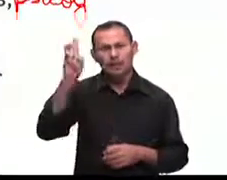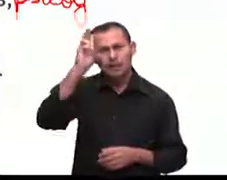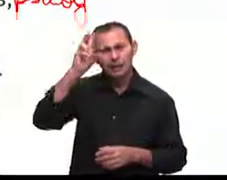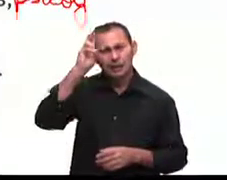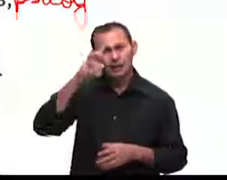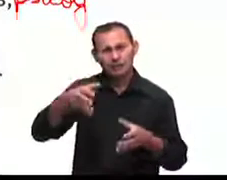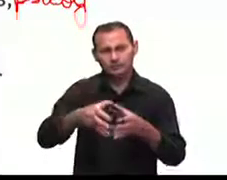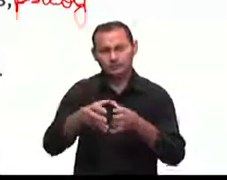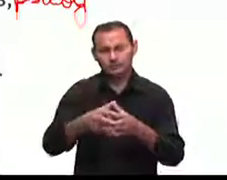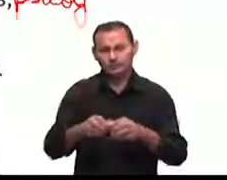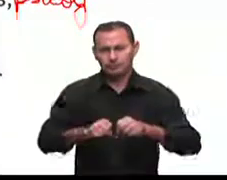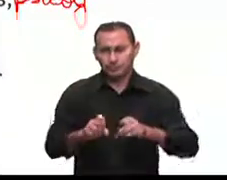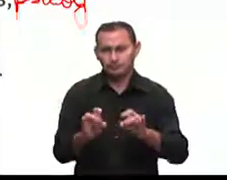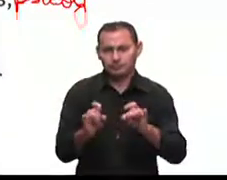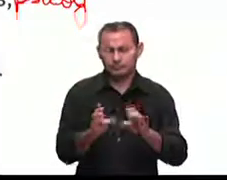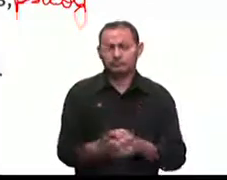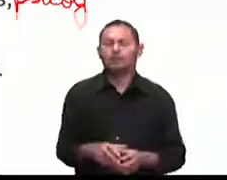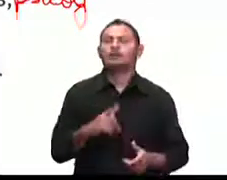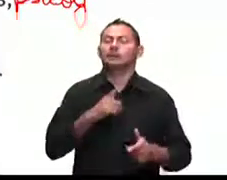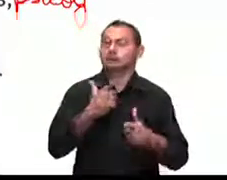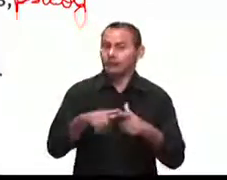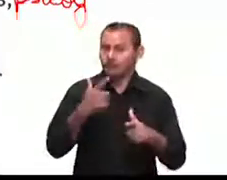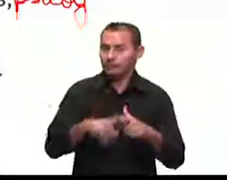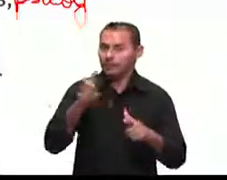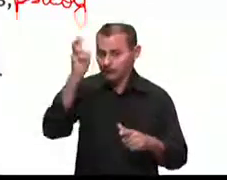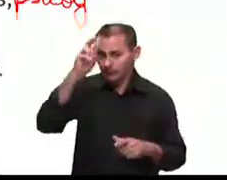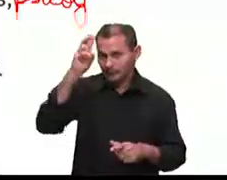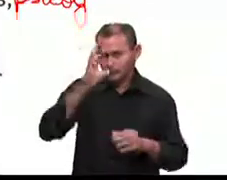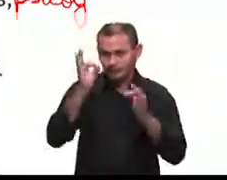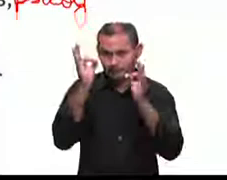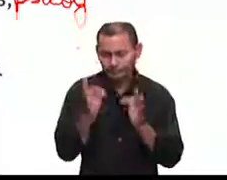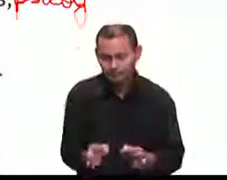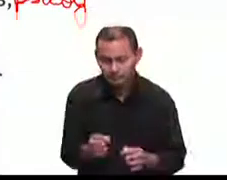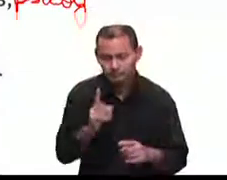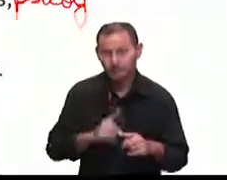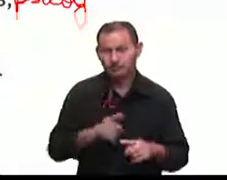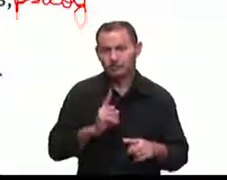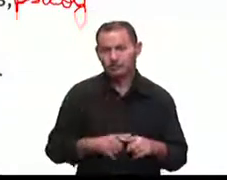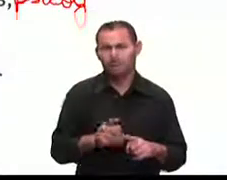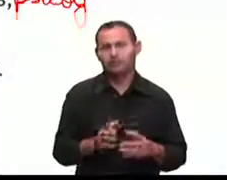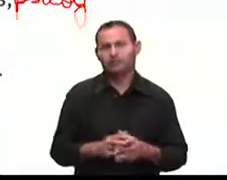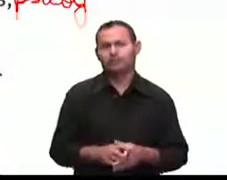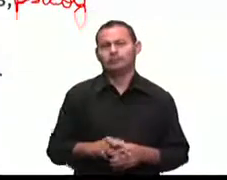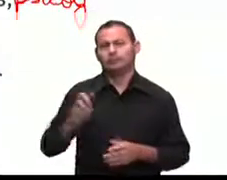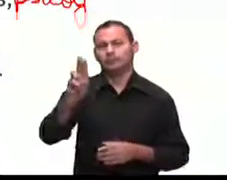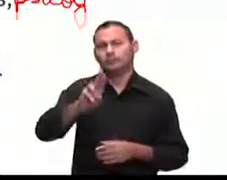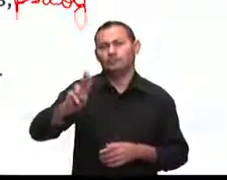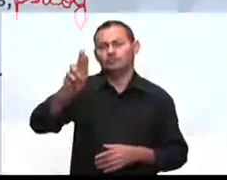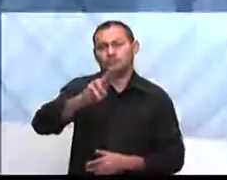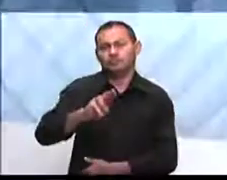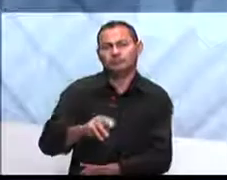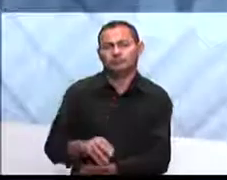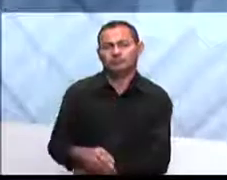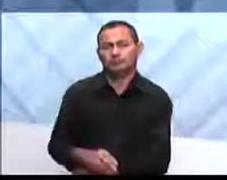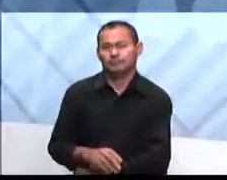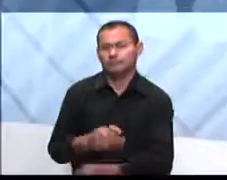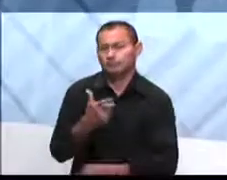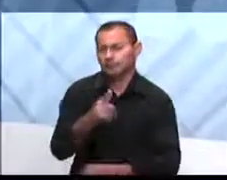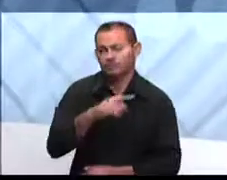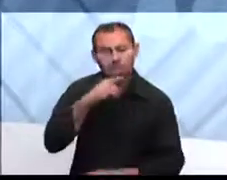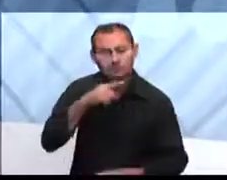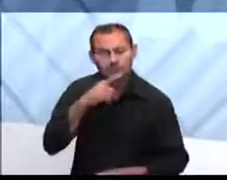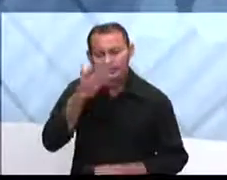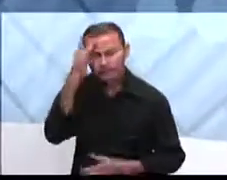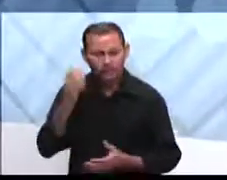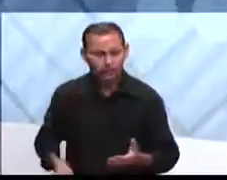que a rede de supermercado ela está com problema, então justamente, né, porque os consumidores eles não